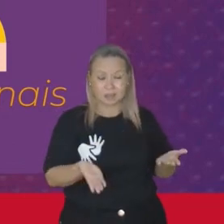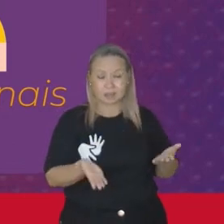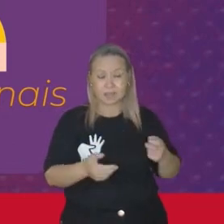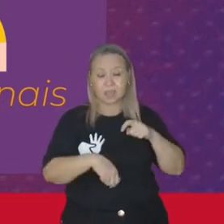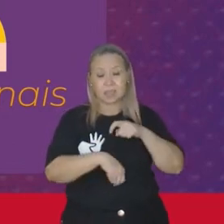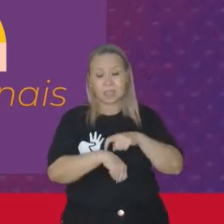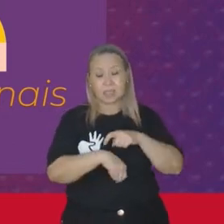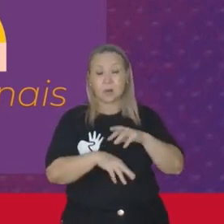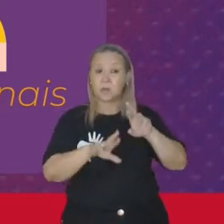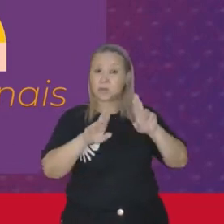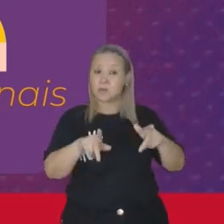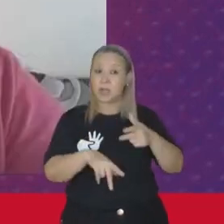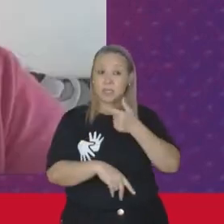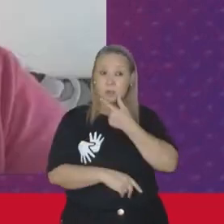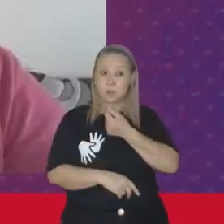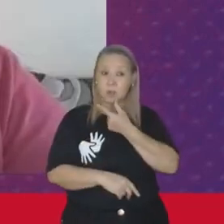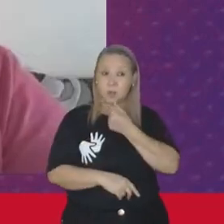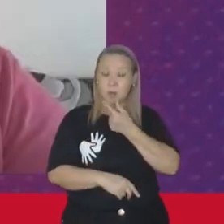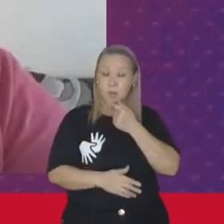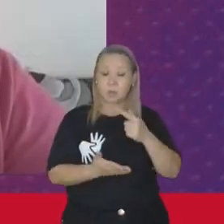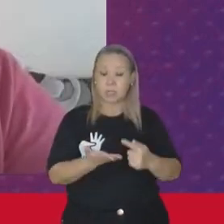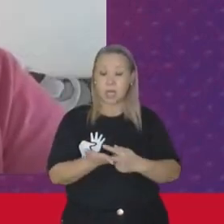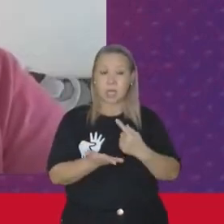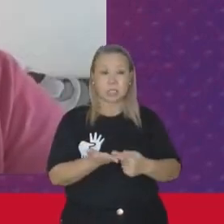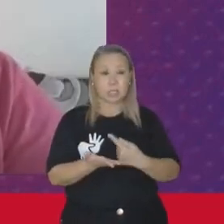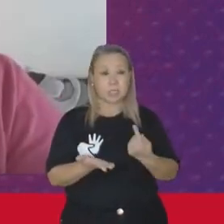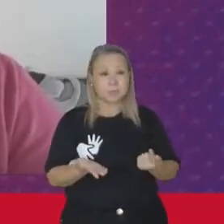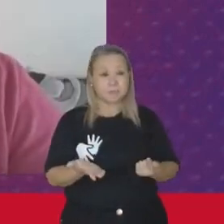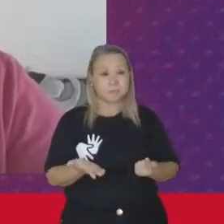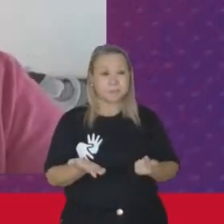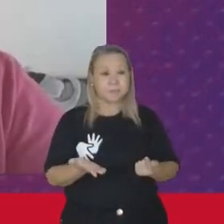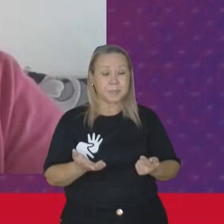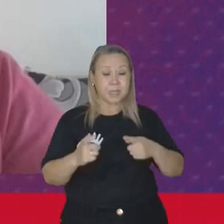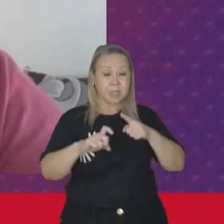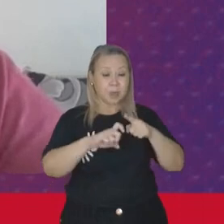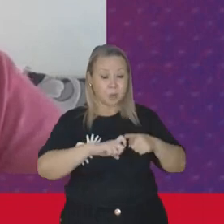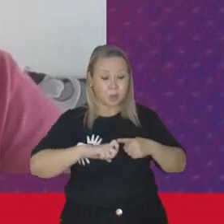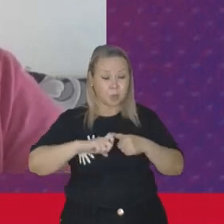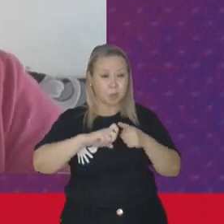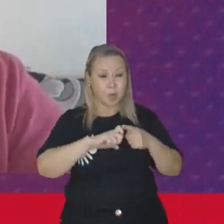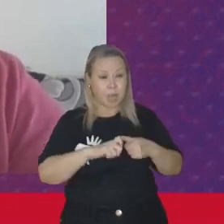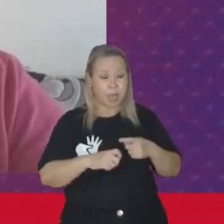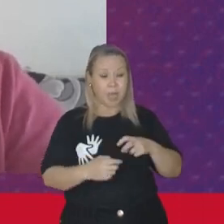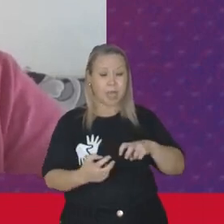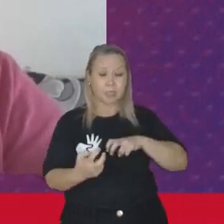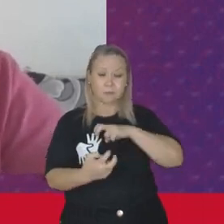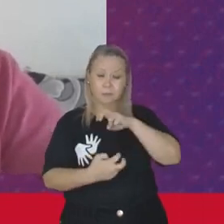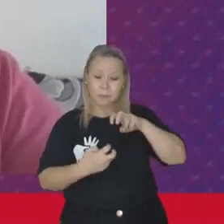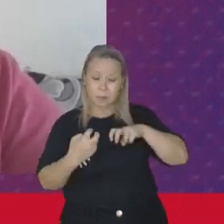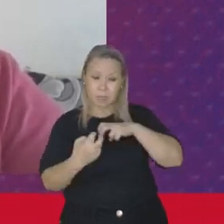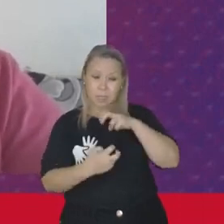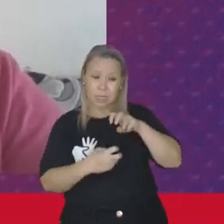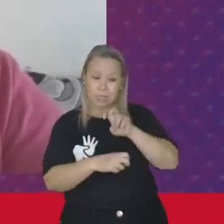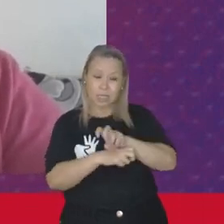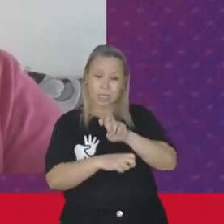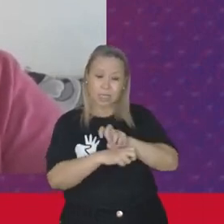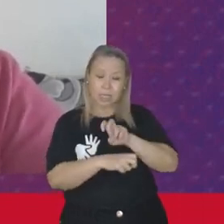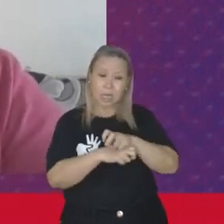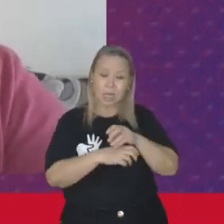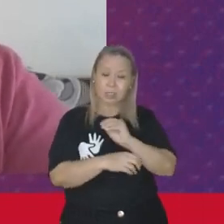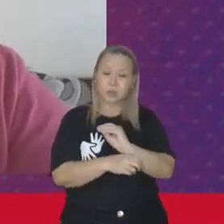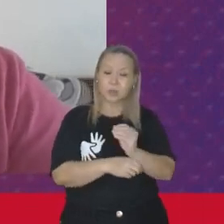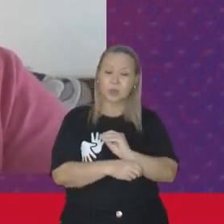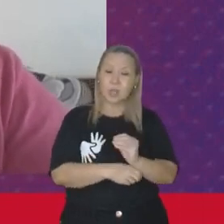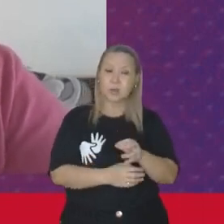dedicado a homens, a agenda do médico, da creche, do cuidados com os mais